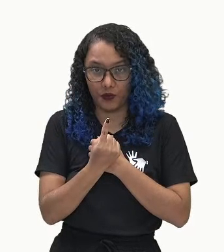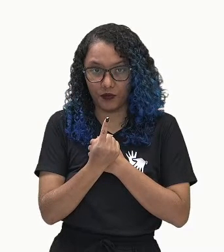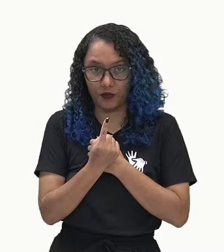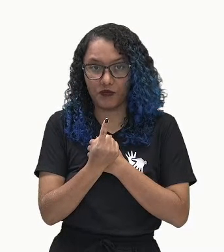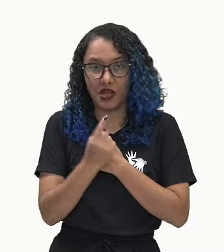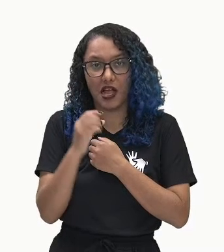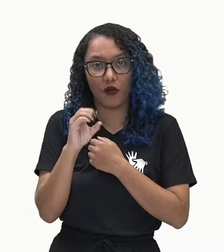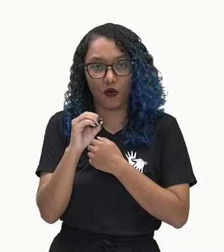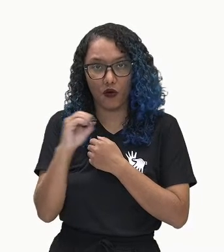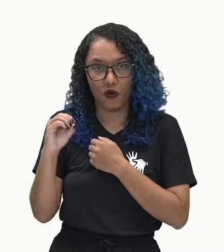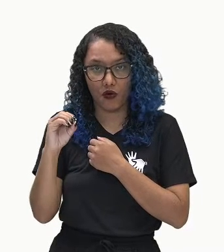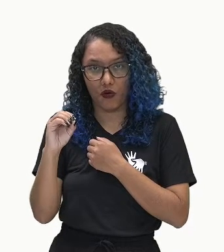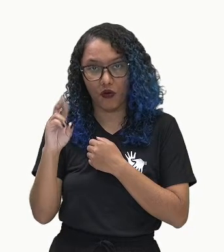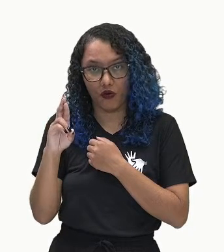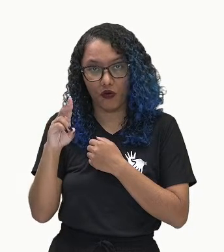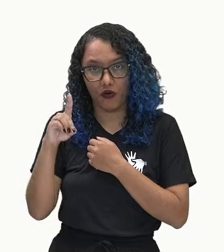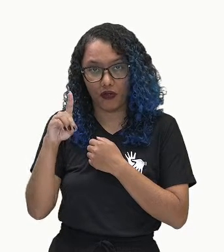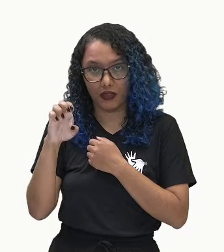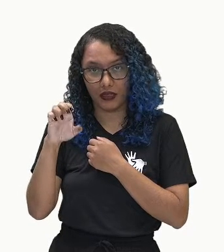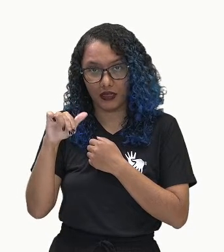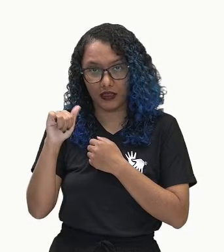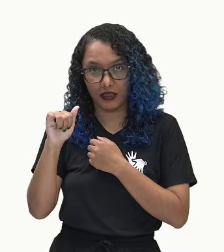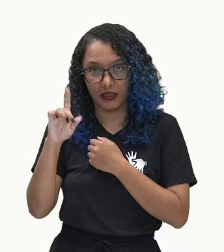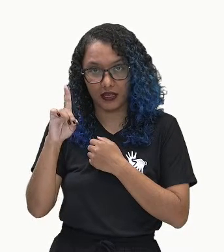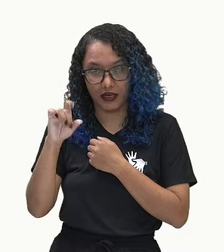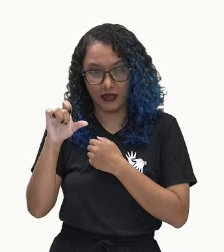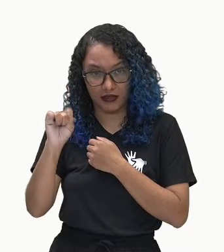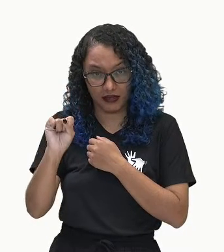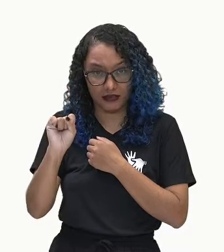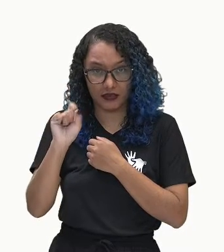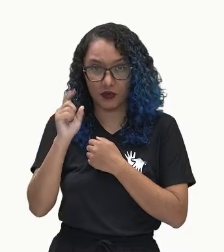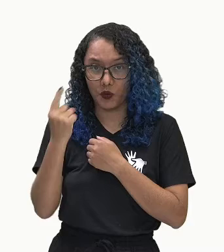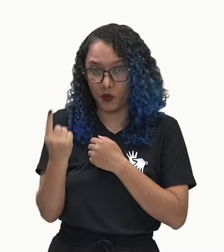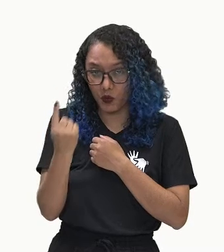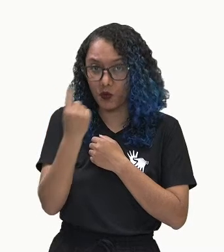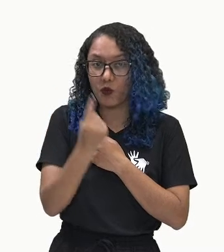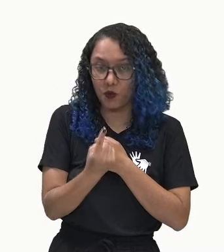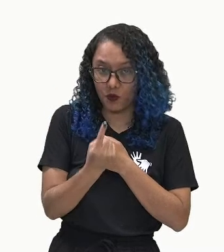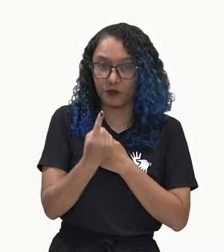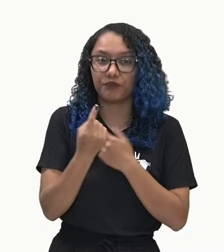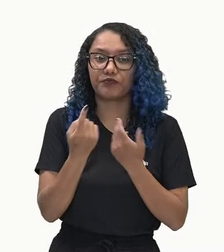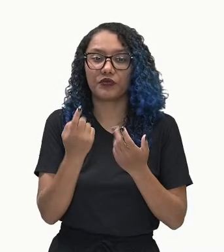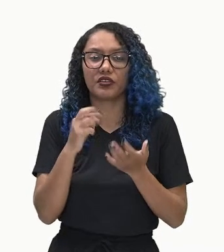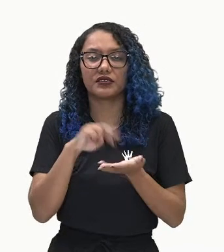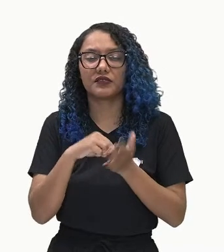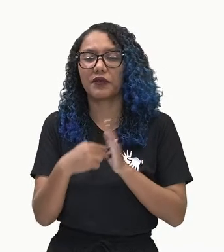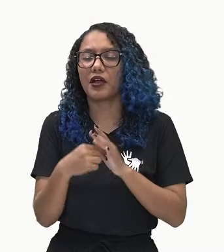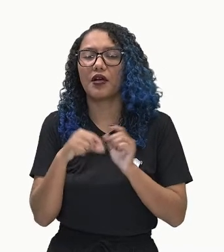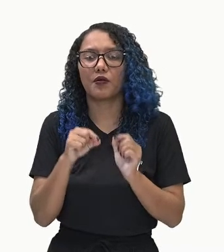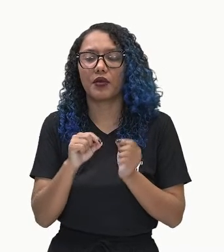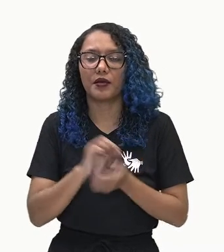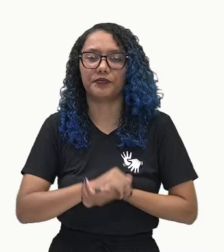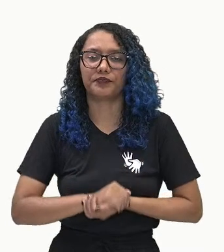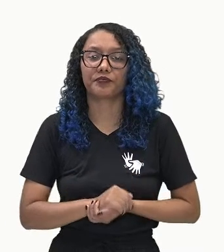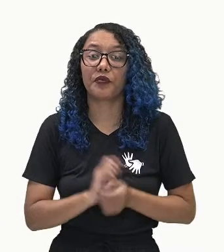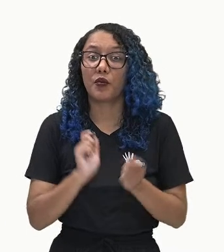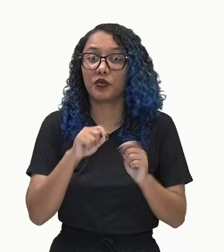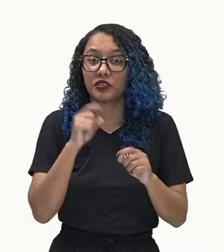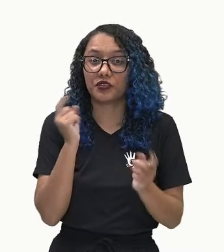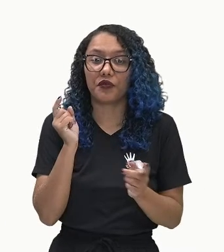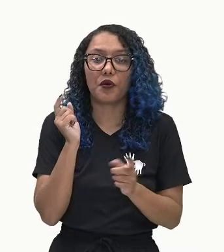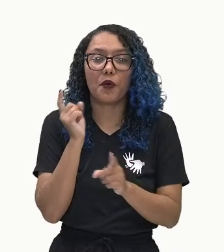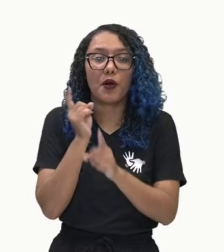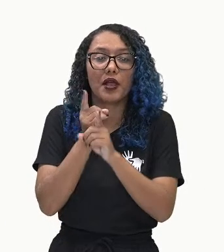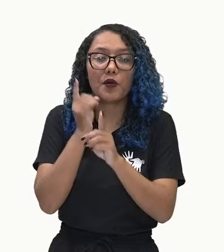Então, quer dizer que a partir da origem, esse ponto A Para a gente encontrá-lo, a gente